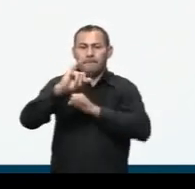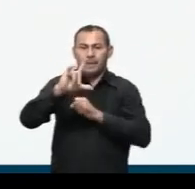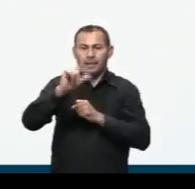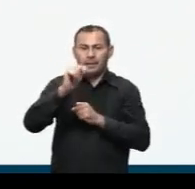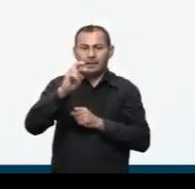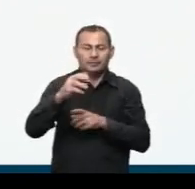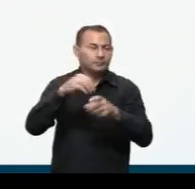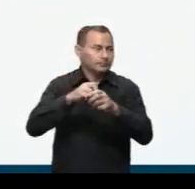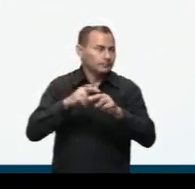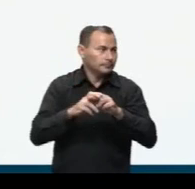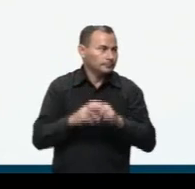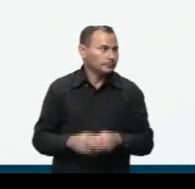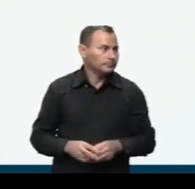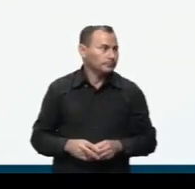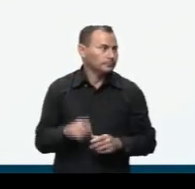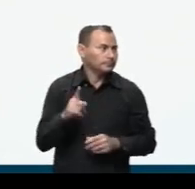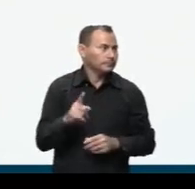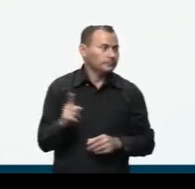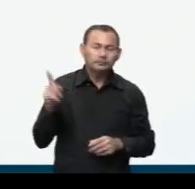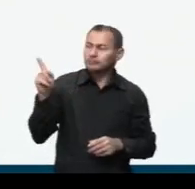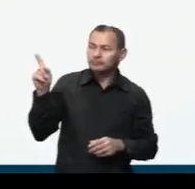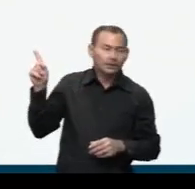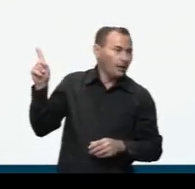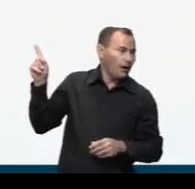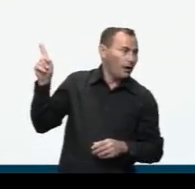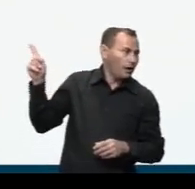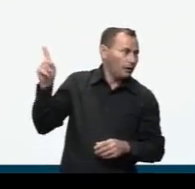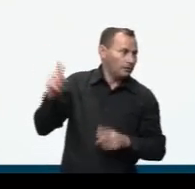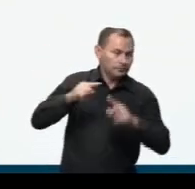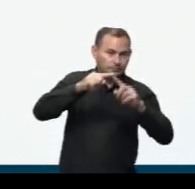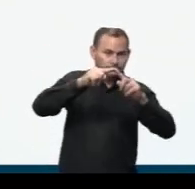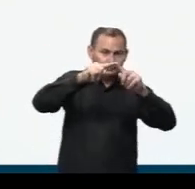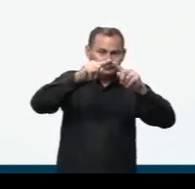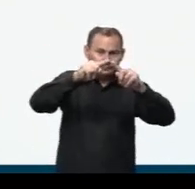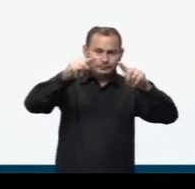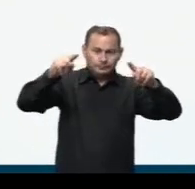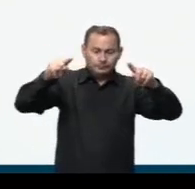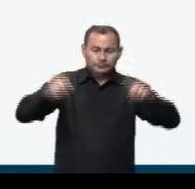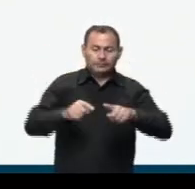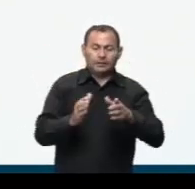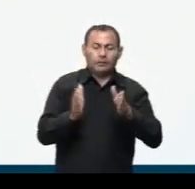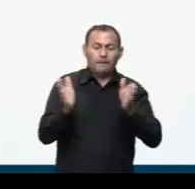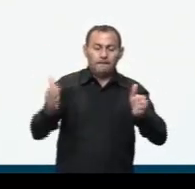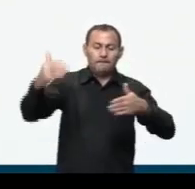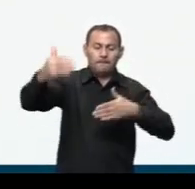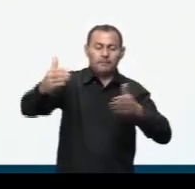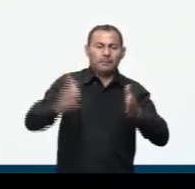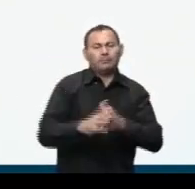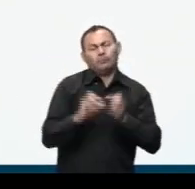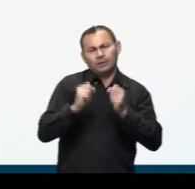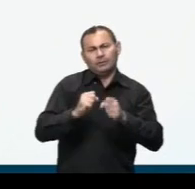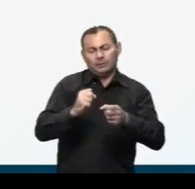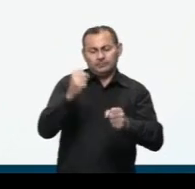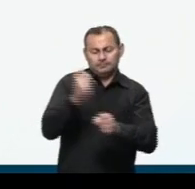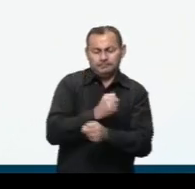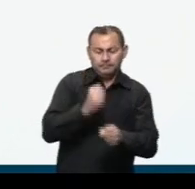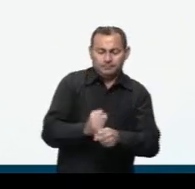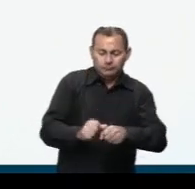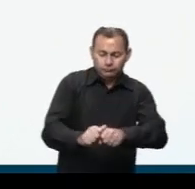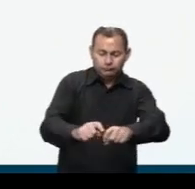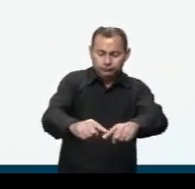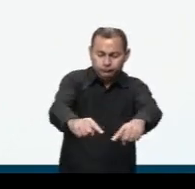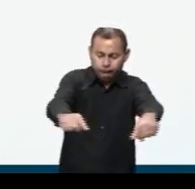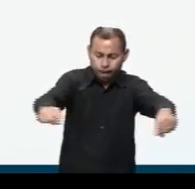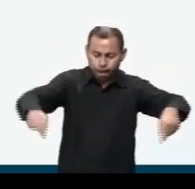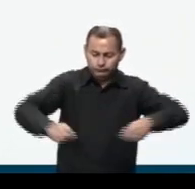pilar, nesse caso, esse quadradinho aqui é um bloco, sapata não, tá? É um bloco, pode ser uma sapata, teria que dar uma